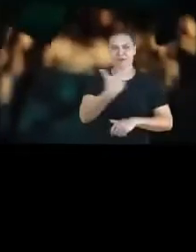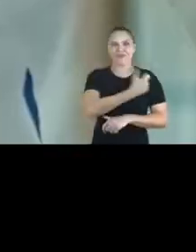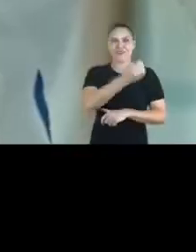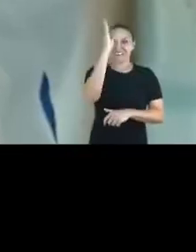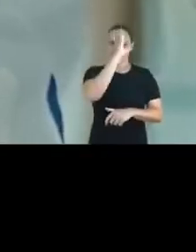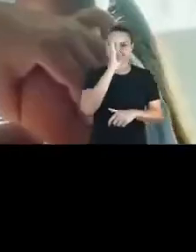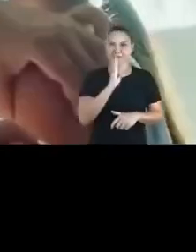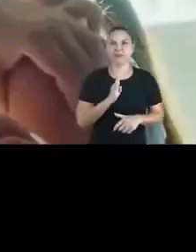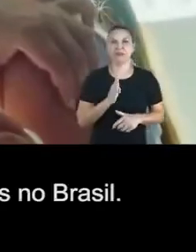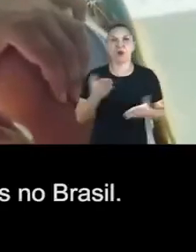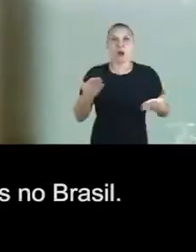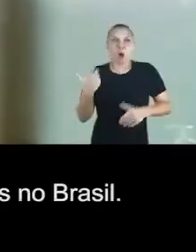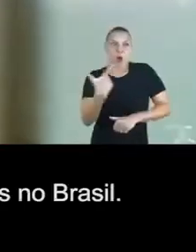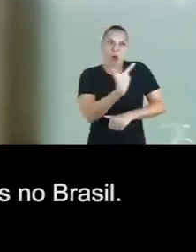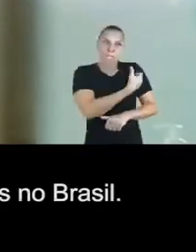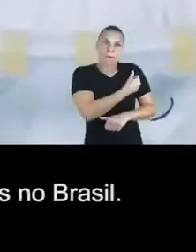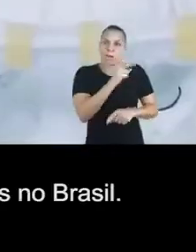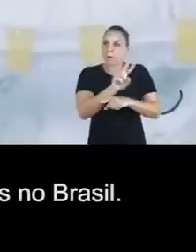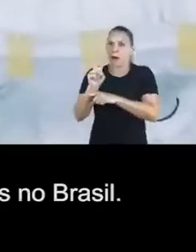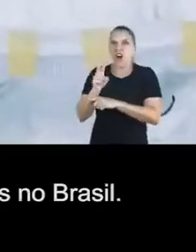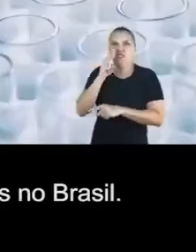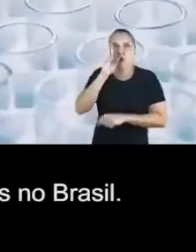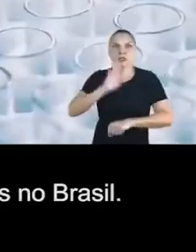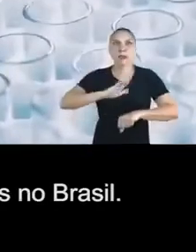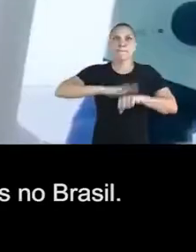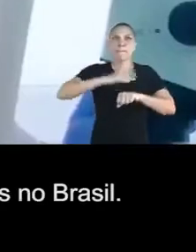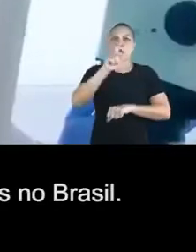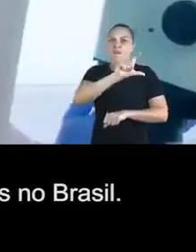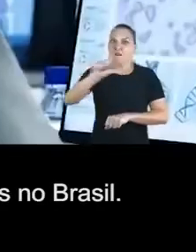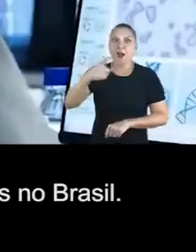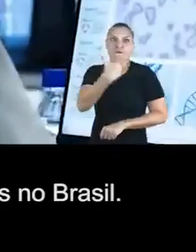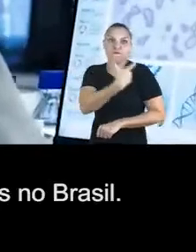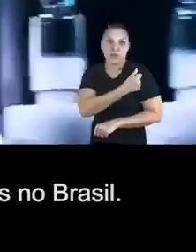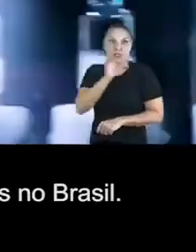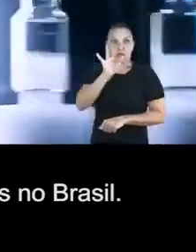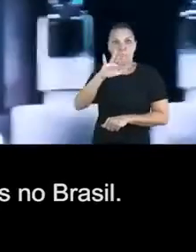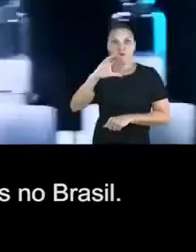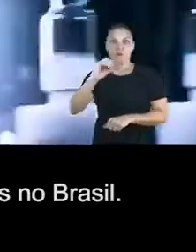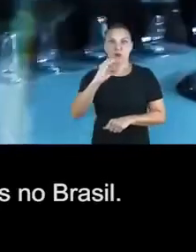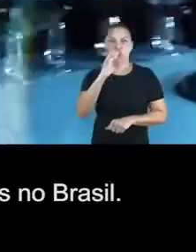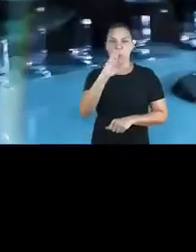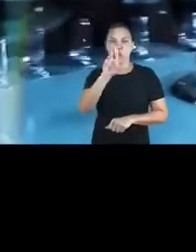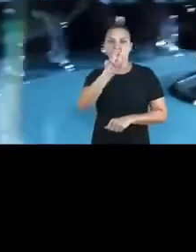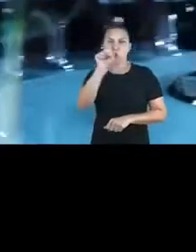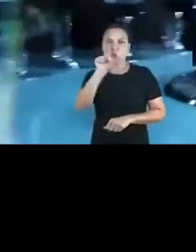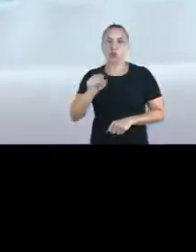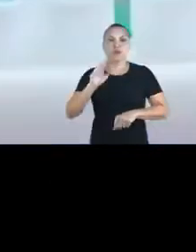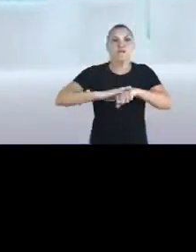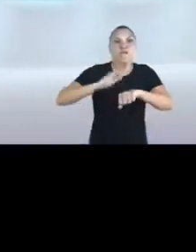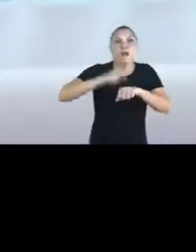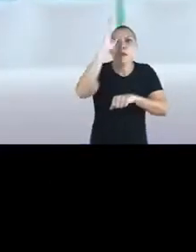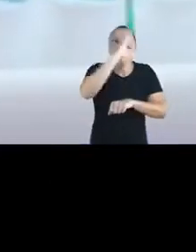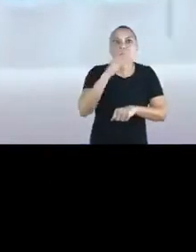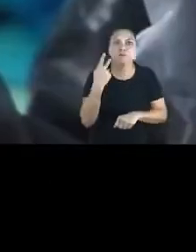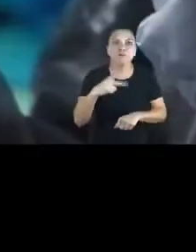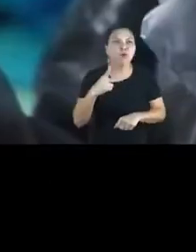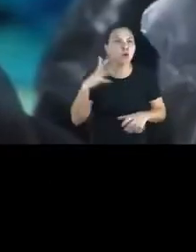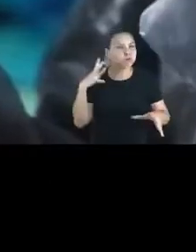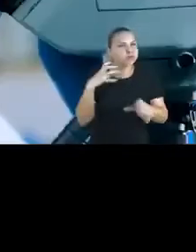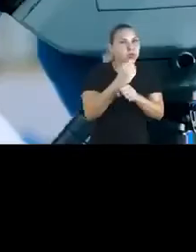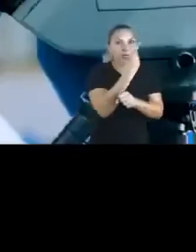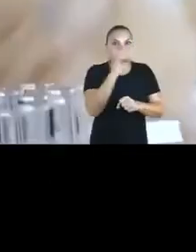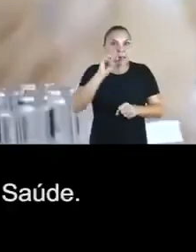Movimento Vacina Brasil. A imunização agora ganha força com as vacinas da Fiocruz fabricadas no Brasil. No total, serão mais de 100